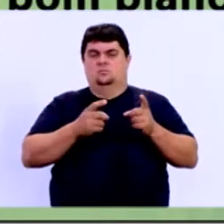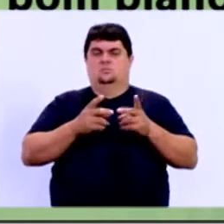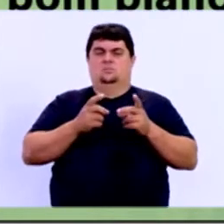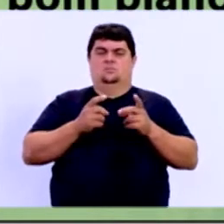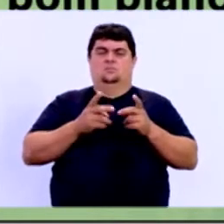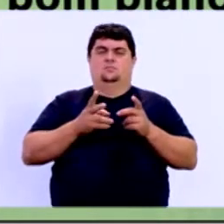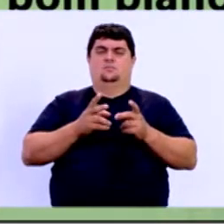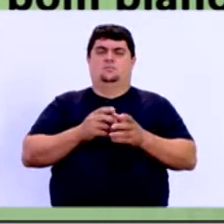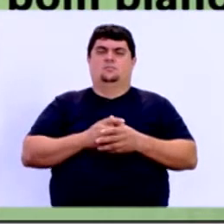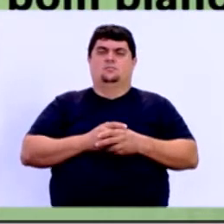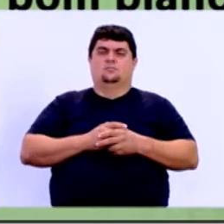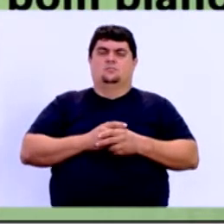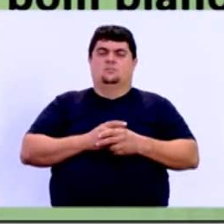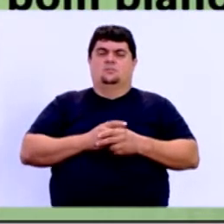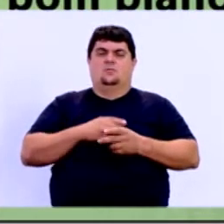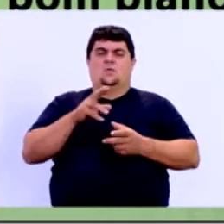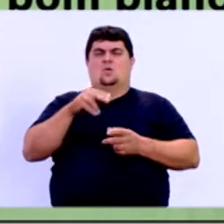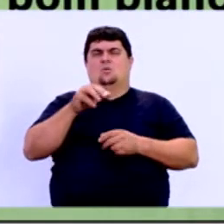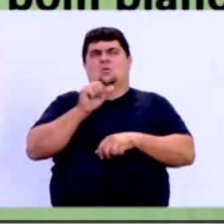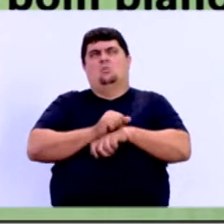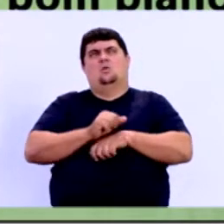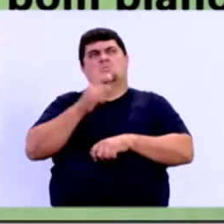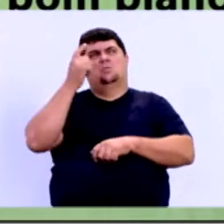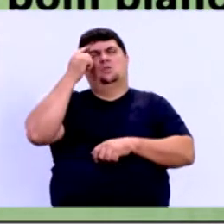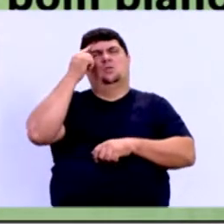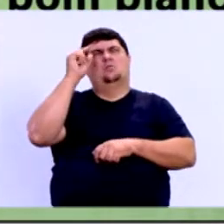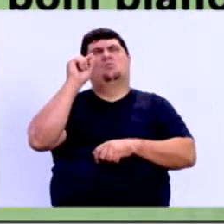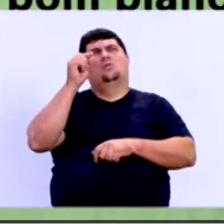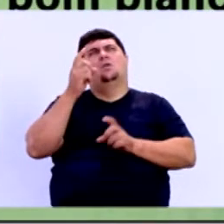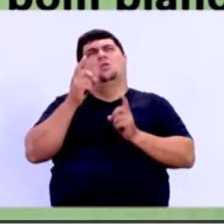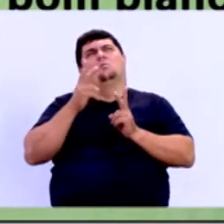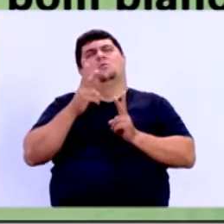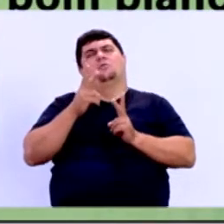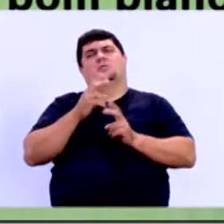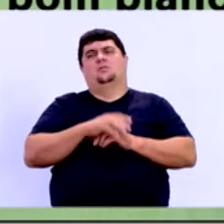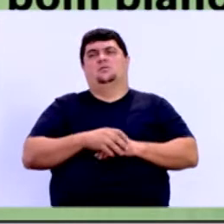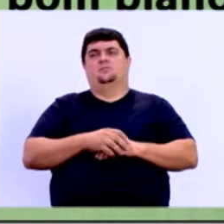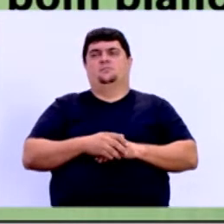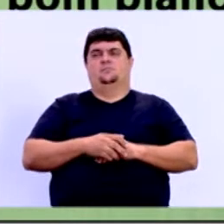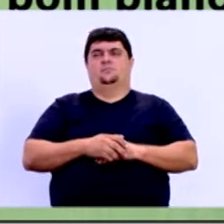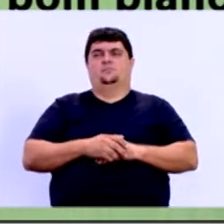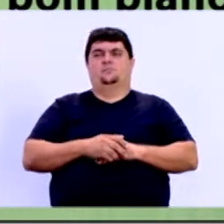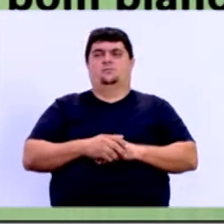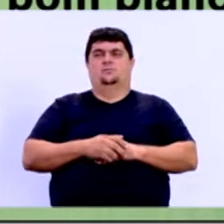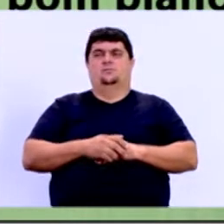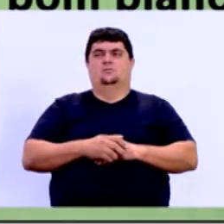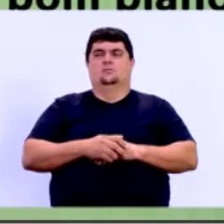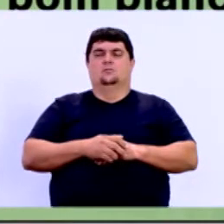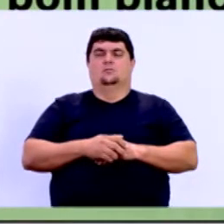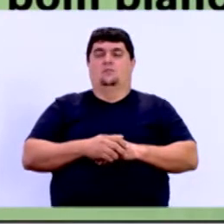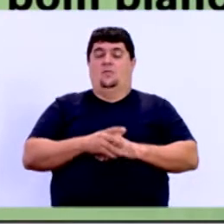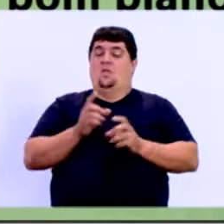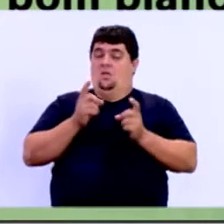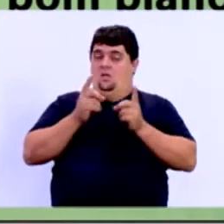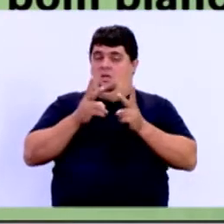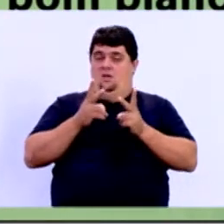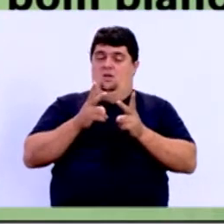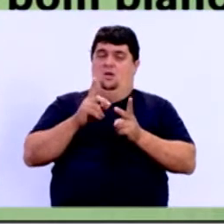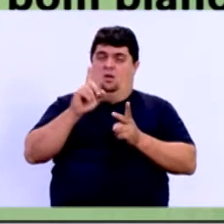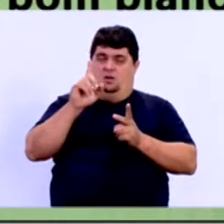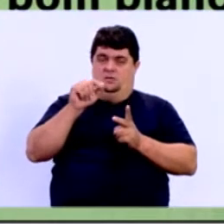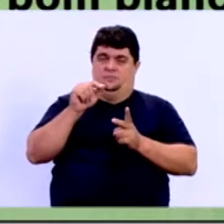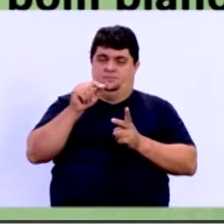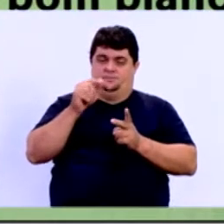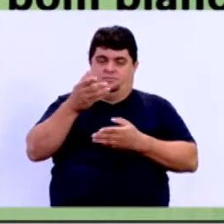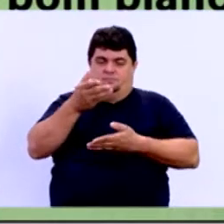né? E que nunca parou para pensar o que é uma venda. Vender é o